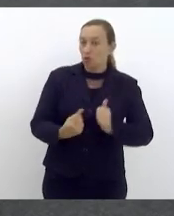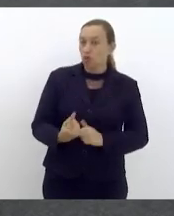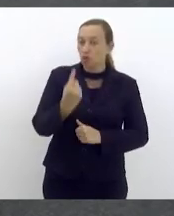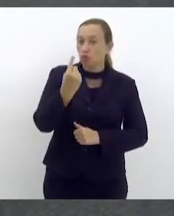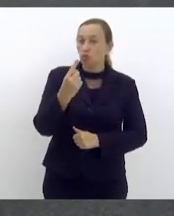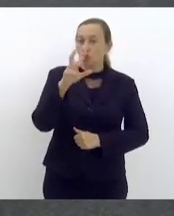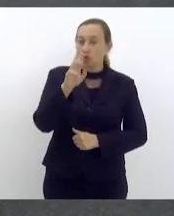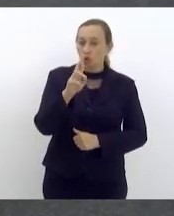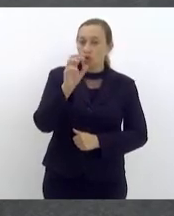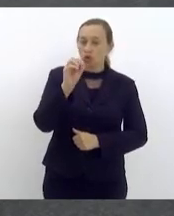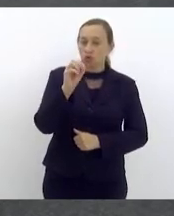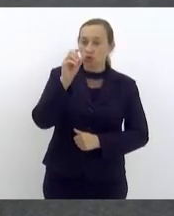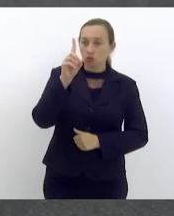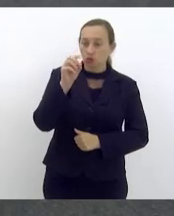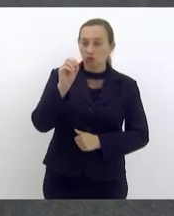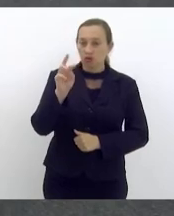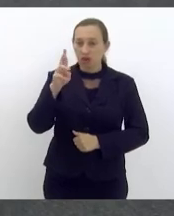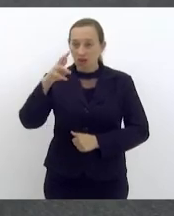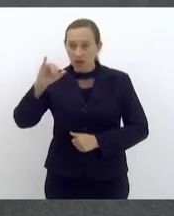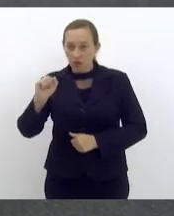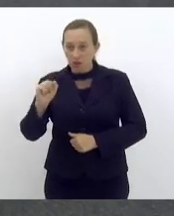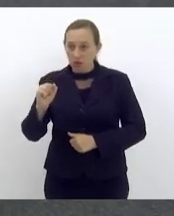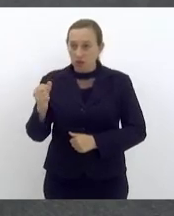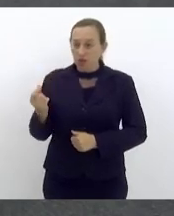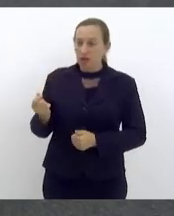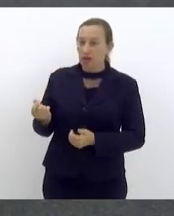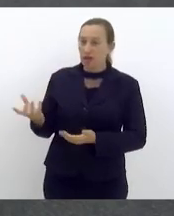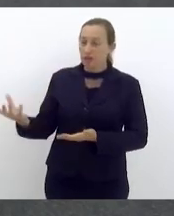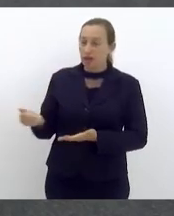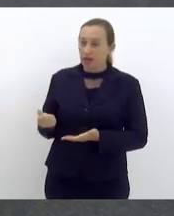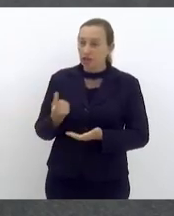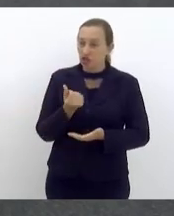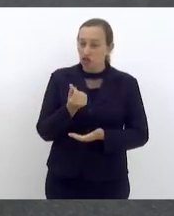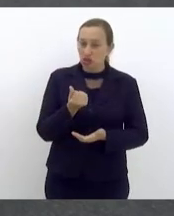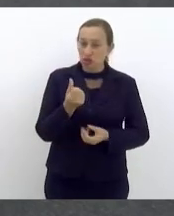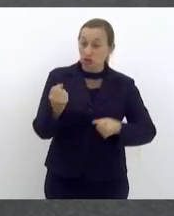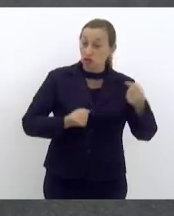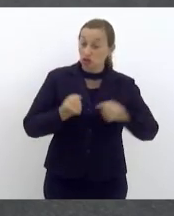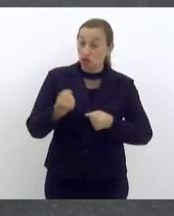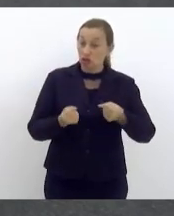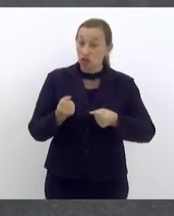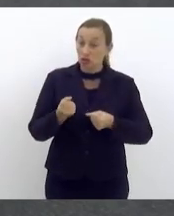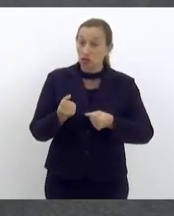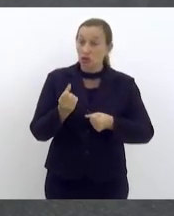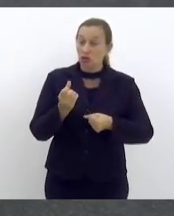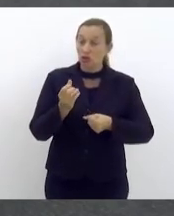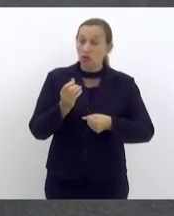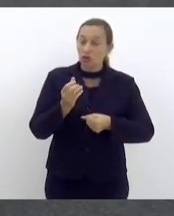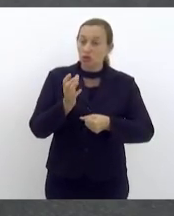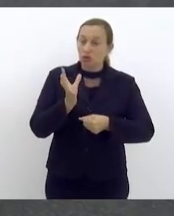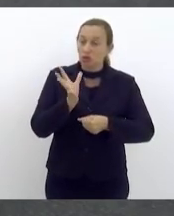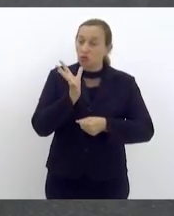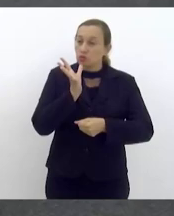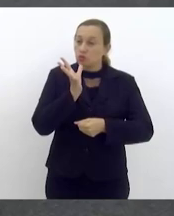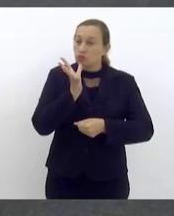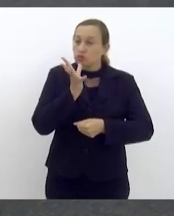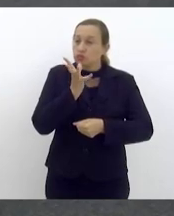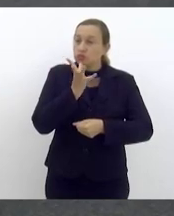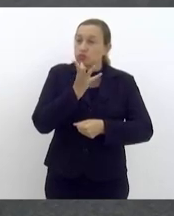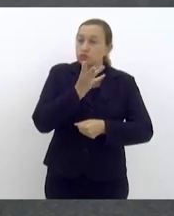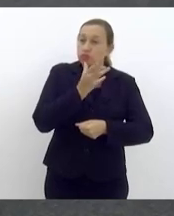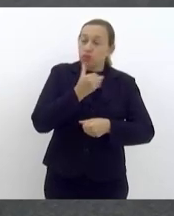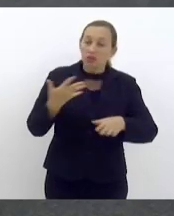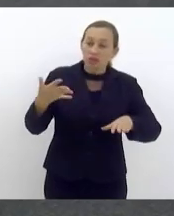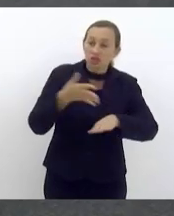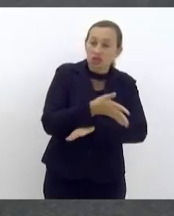ele cobra e também dirige leva-se um tempo maior do destino inicial até